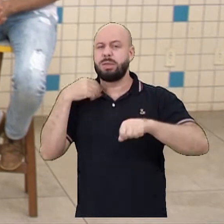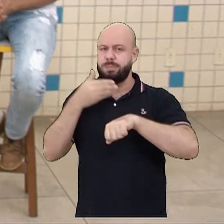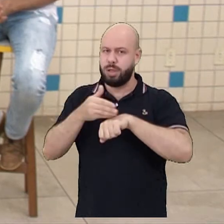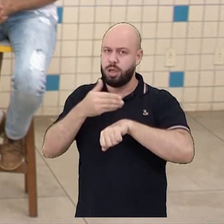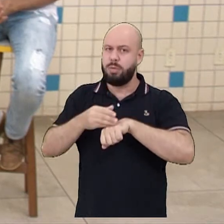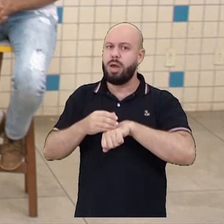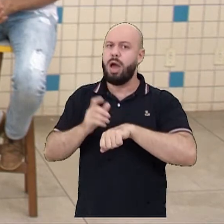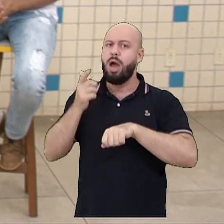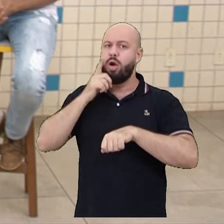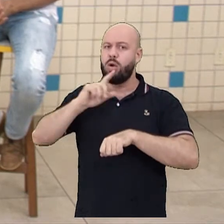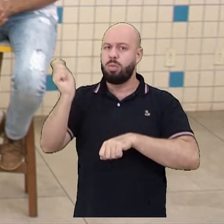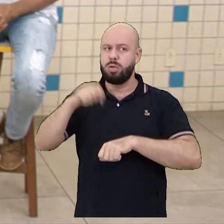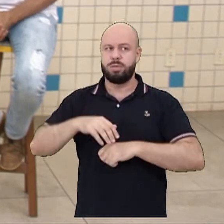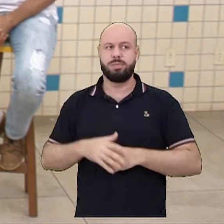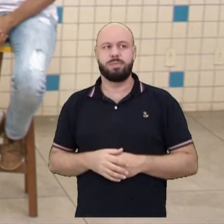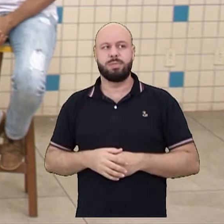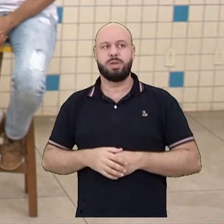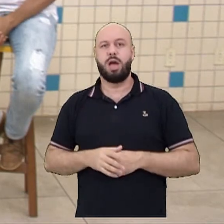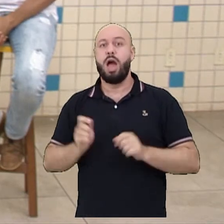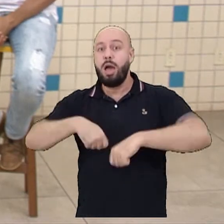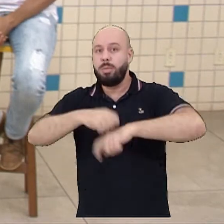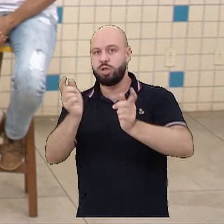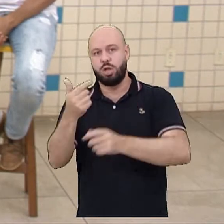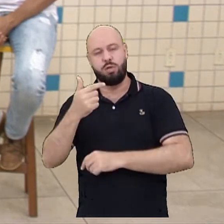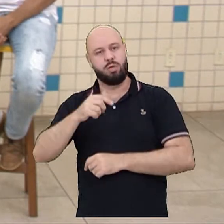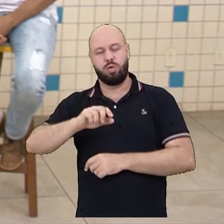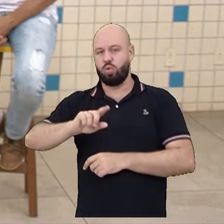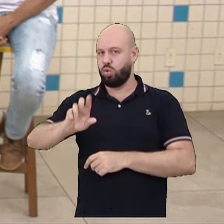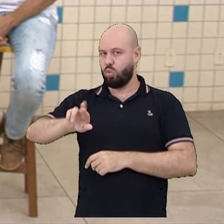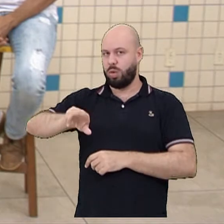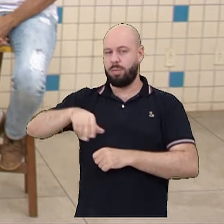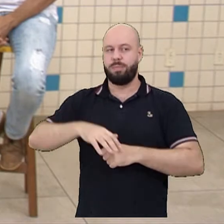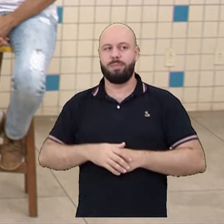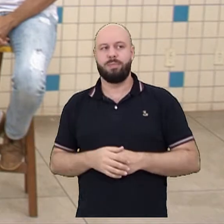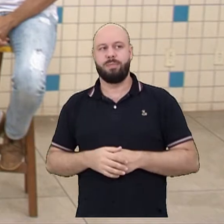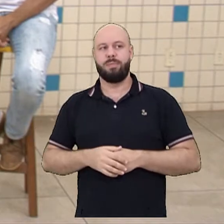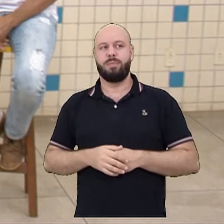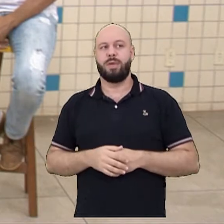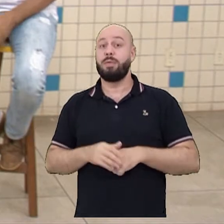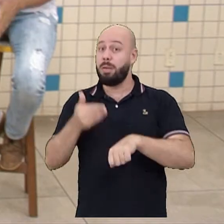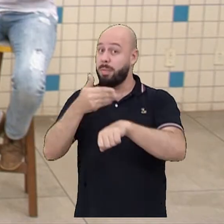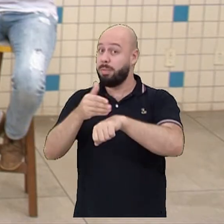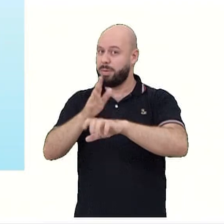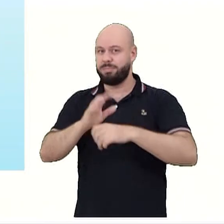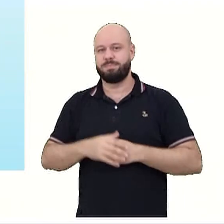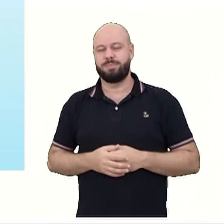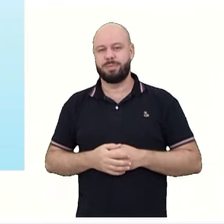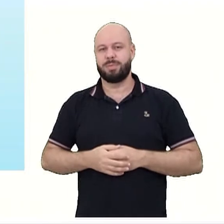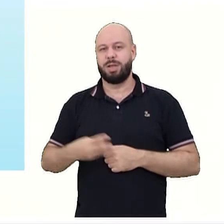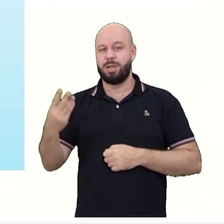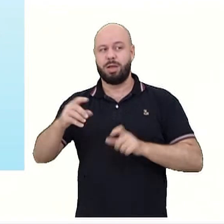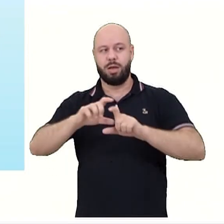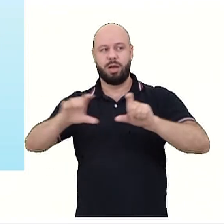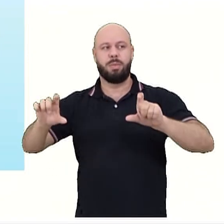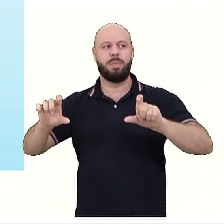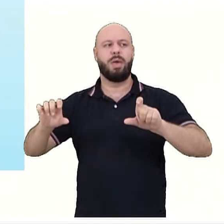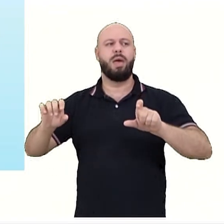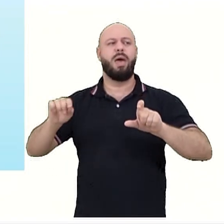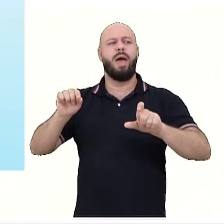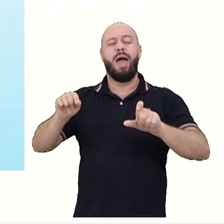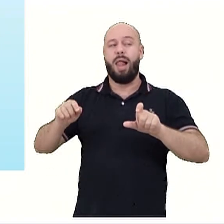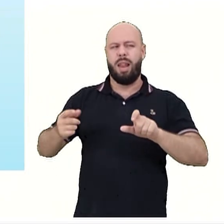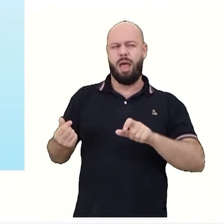consegue, né, Su? Exatamente, não é algo impossível. De forma alguma. Né? Então basta tentar. E o terceiro, she is very